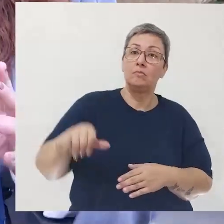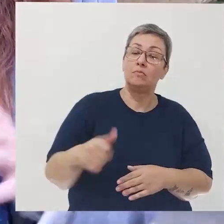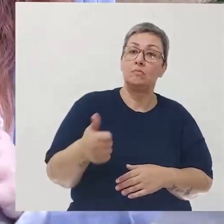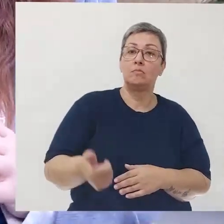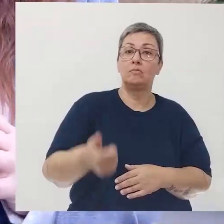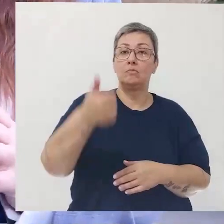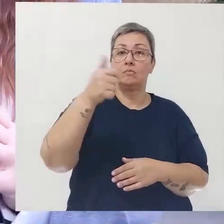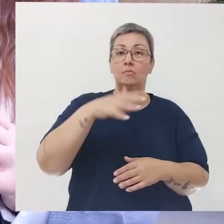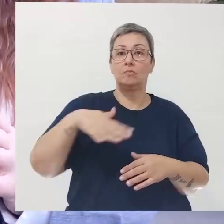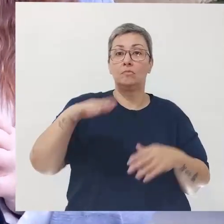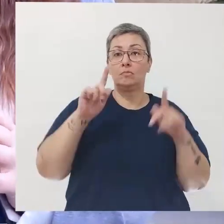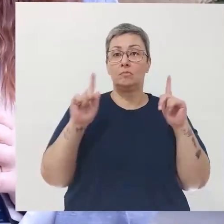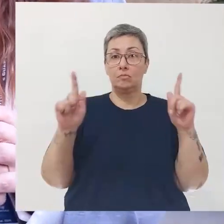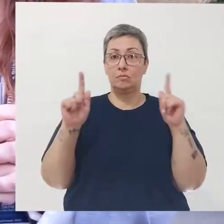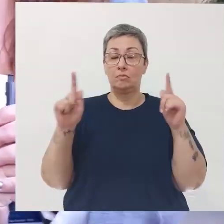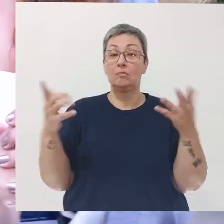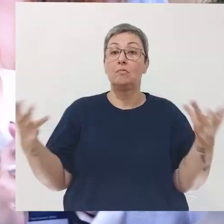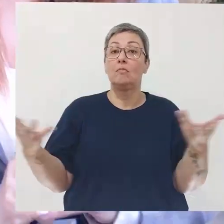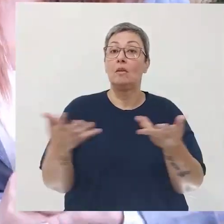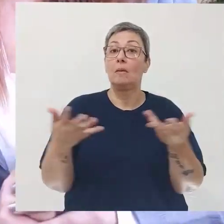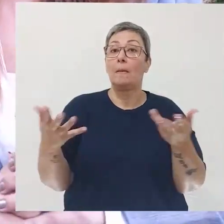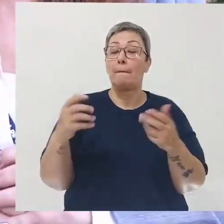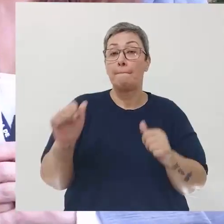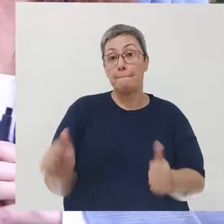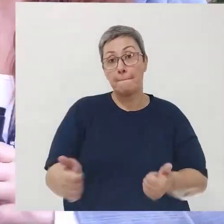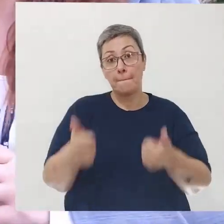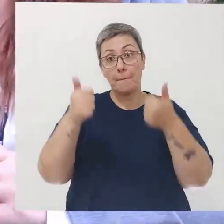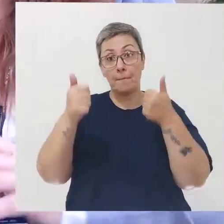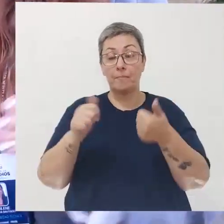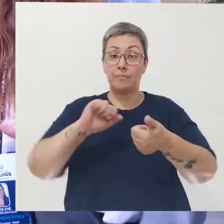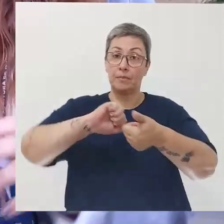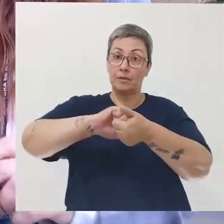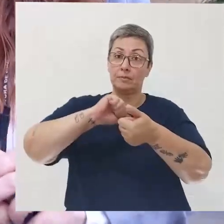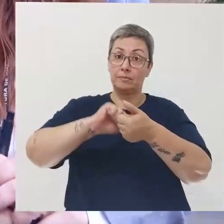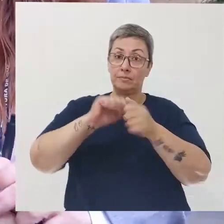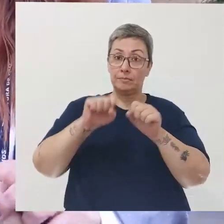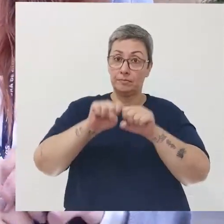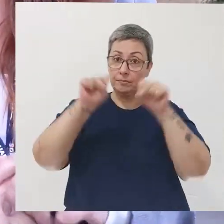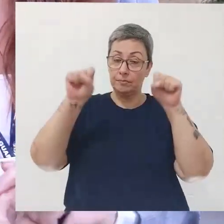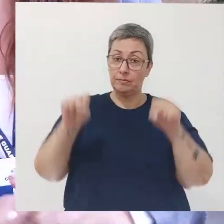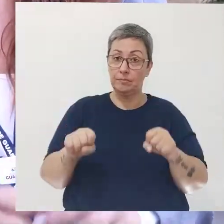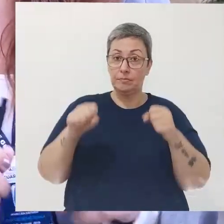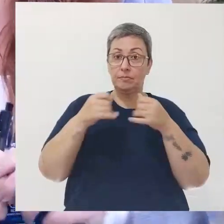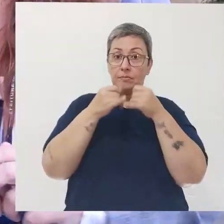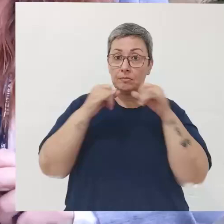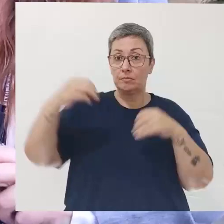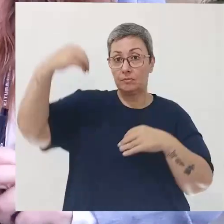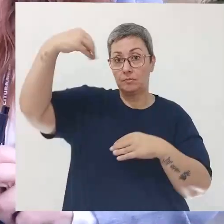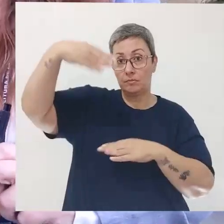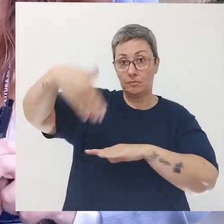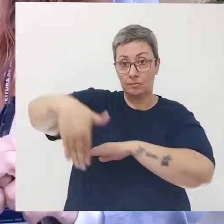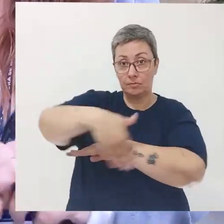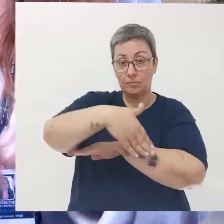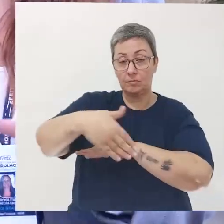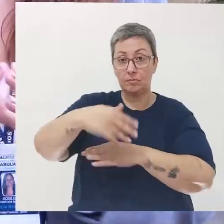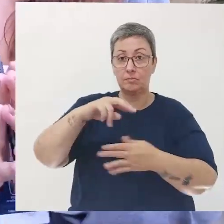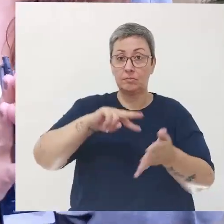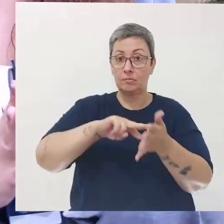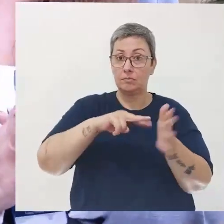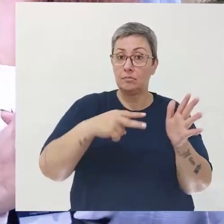aproveita melhor as áreas de lazer. A melhoria da qualidade nos sistemas de iluminação